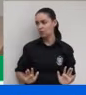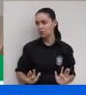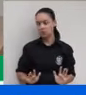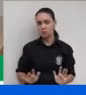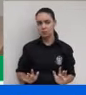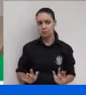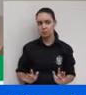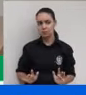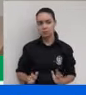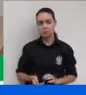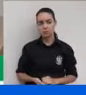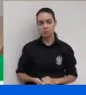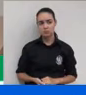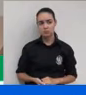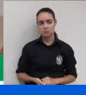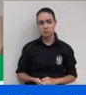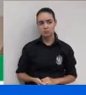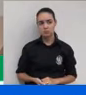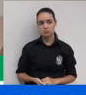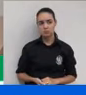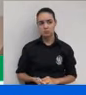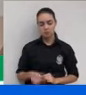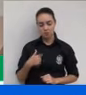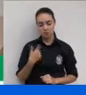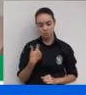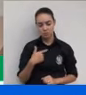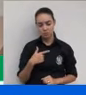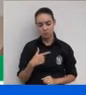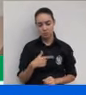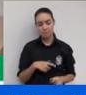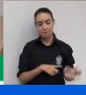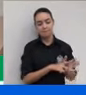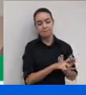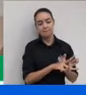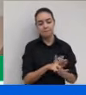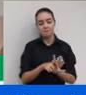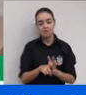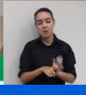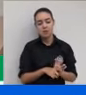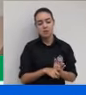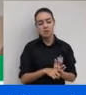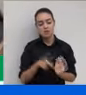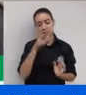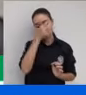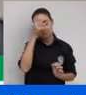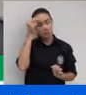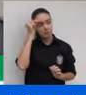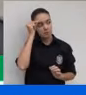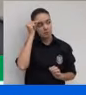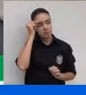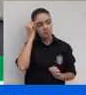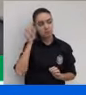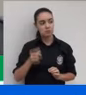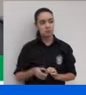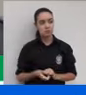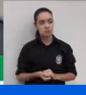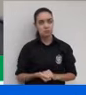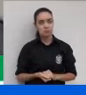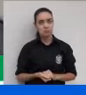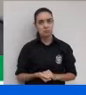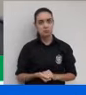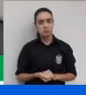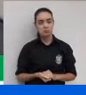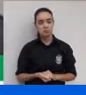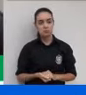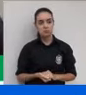me cobraram eu ia mandar fazer uma pesquisa em Souza para prefeito estão me pedindo